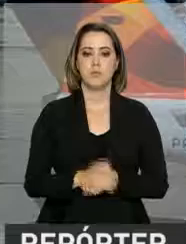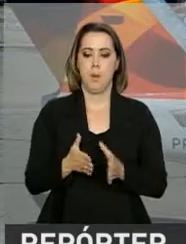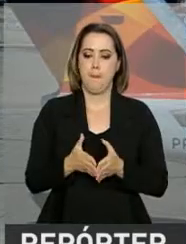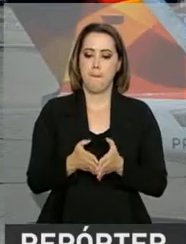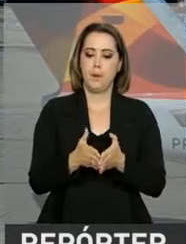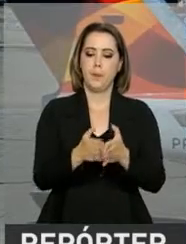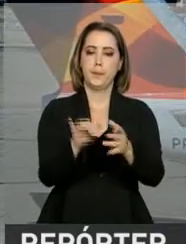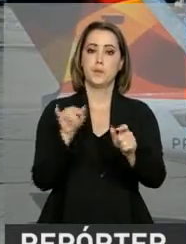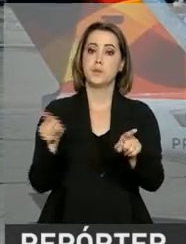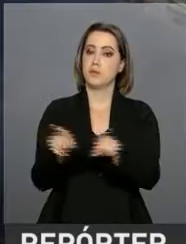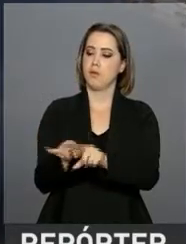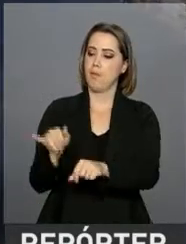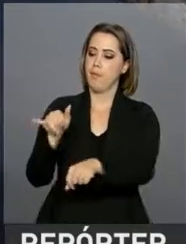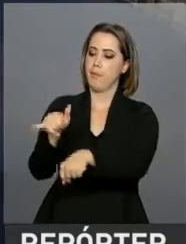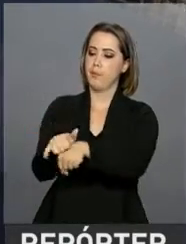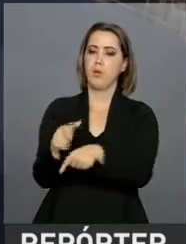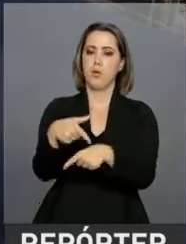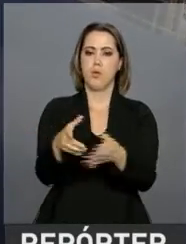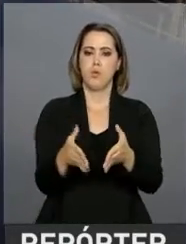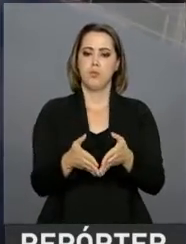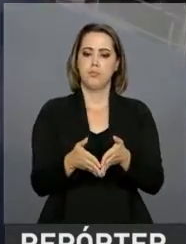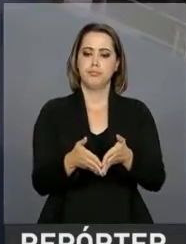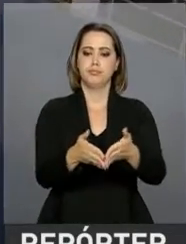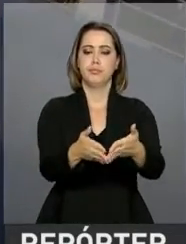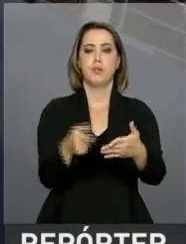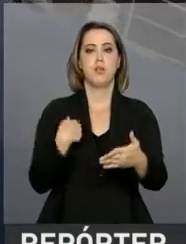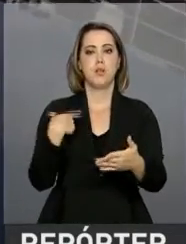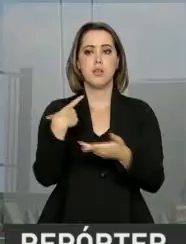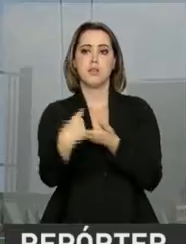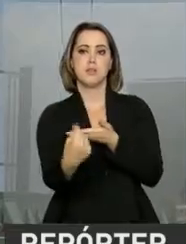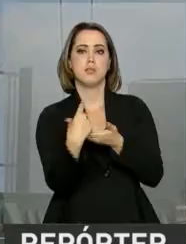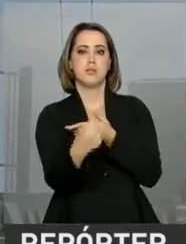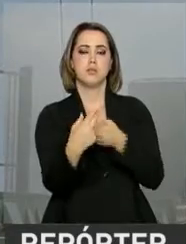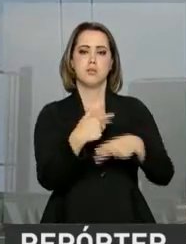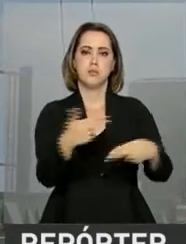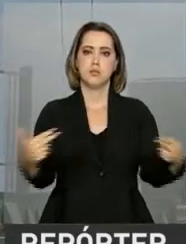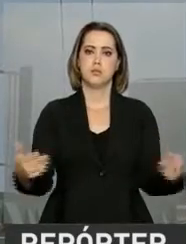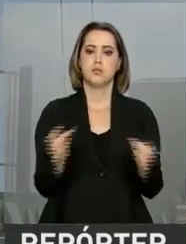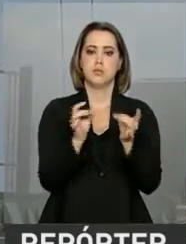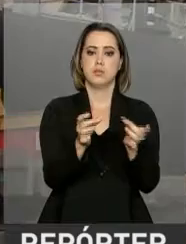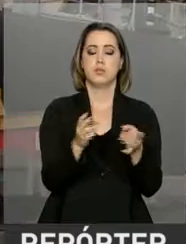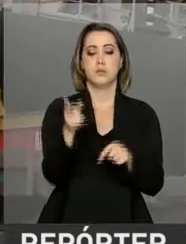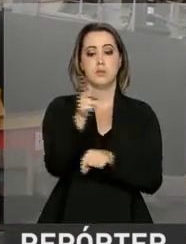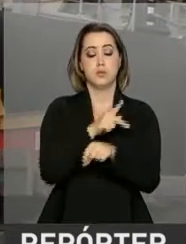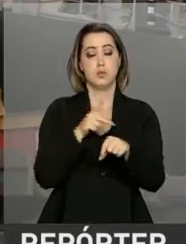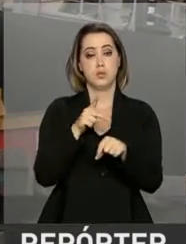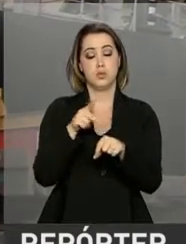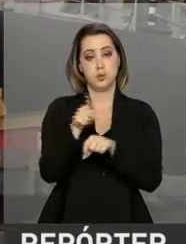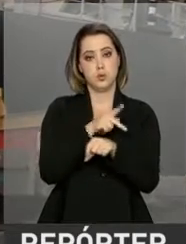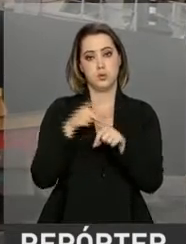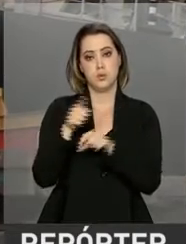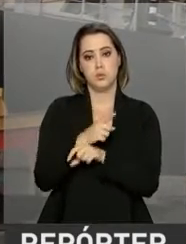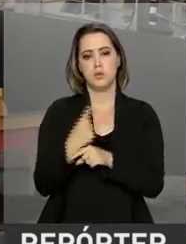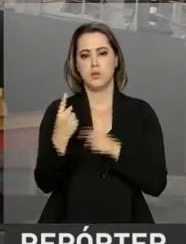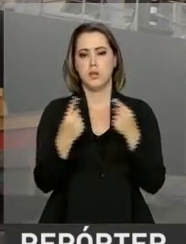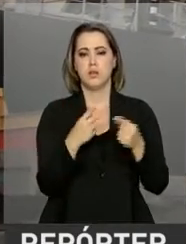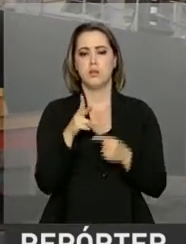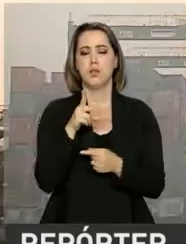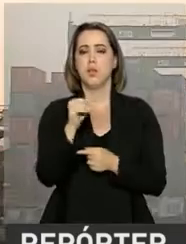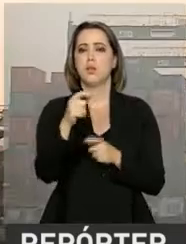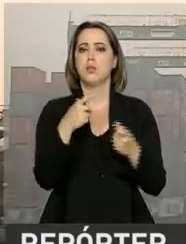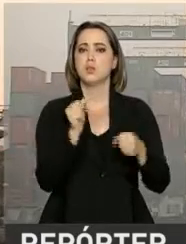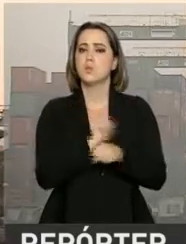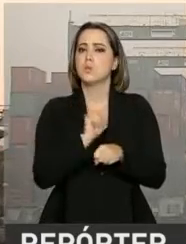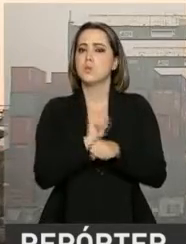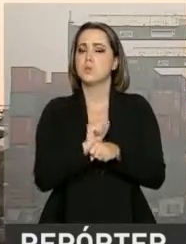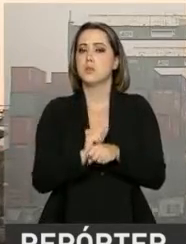portos e aeroportos. São por eles que sai a maior parte dos produtos exportados pelo Brasil. Cada dia de carga parada em um desses locais